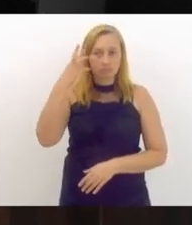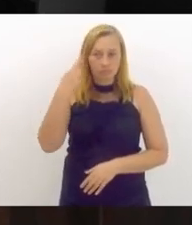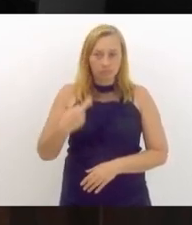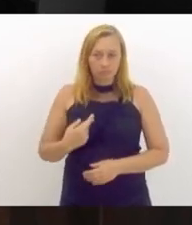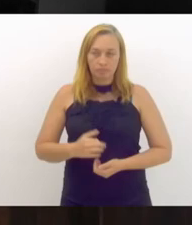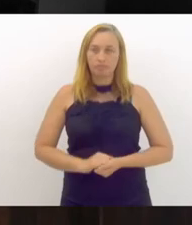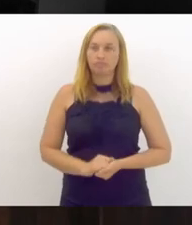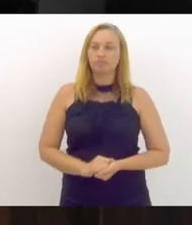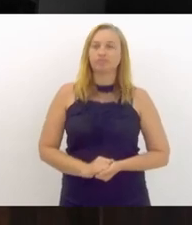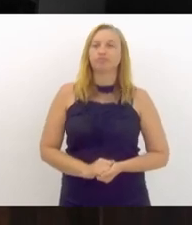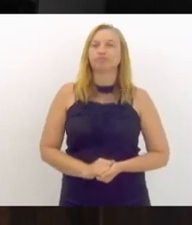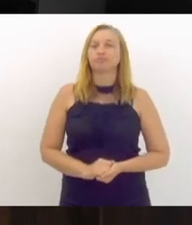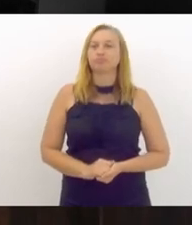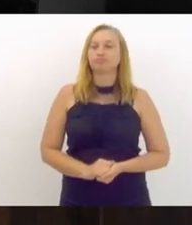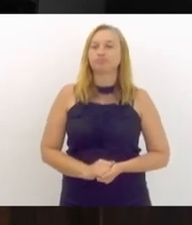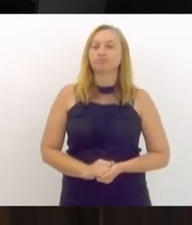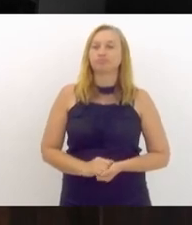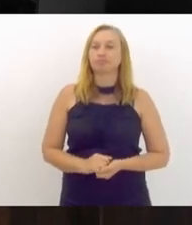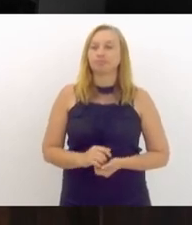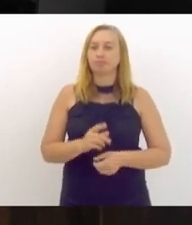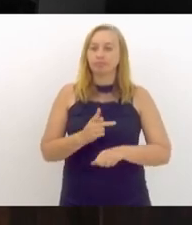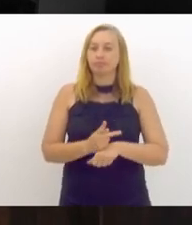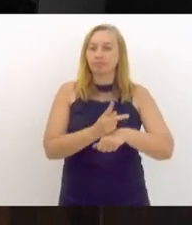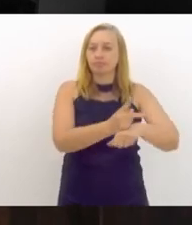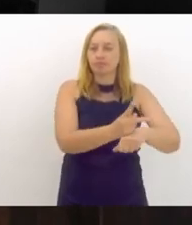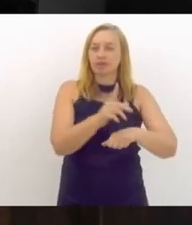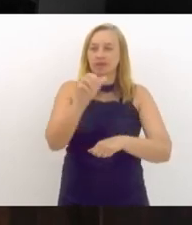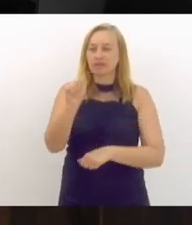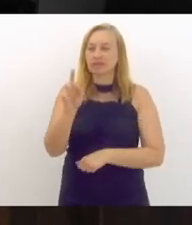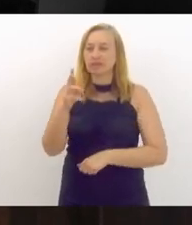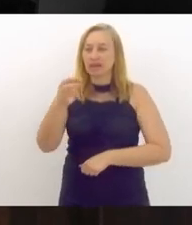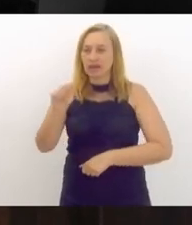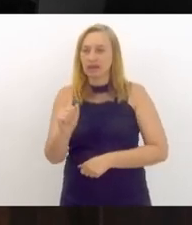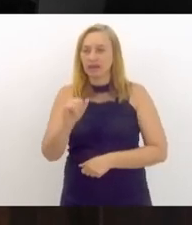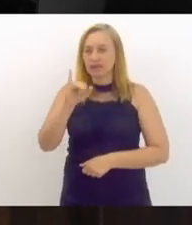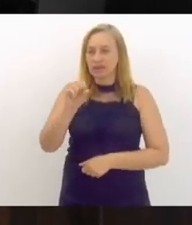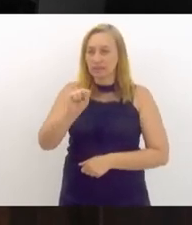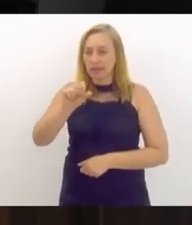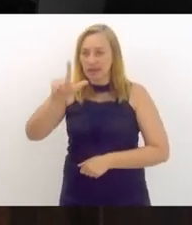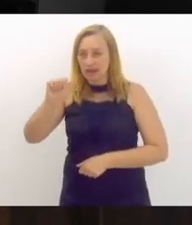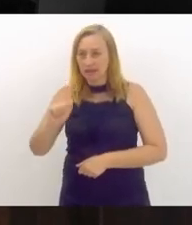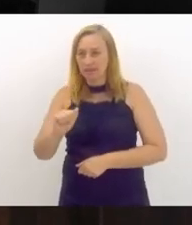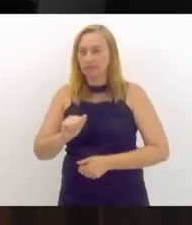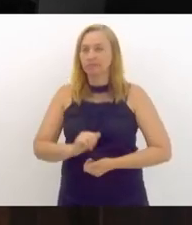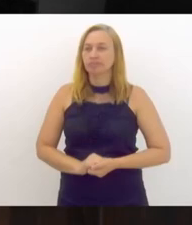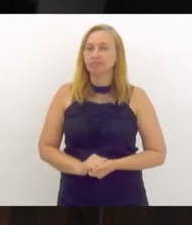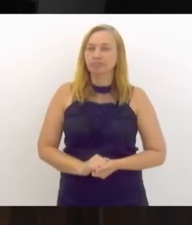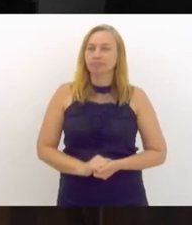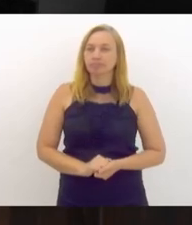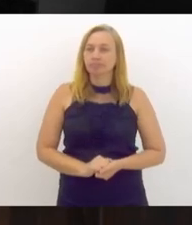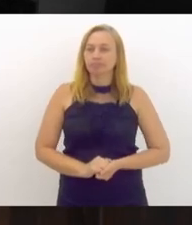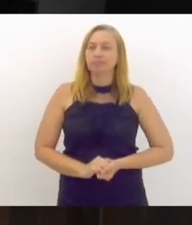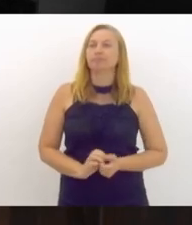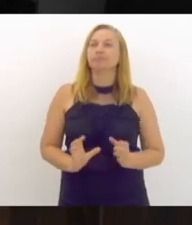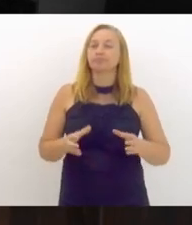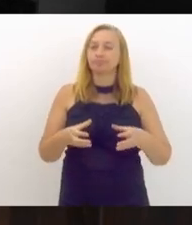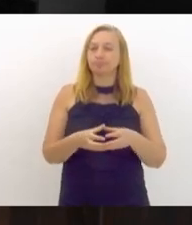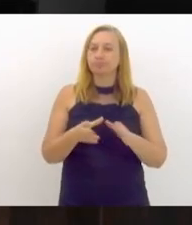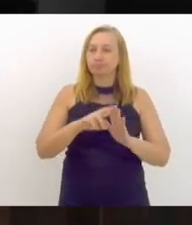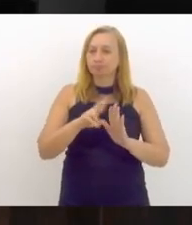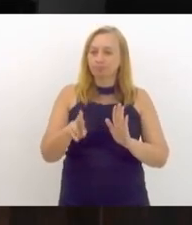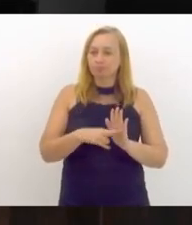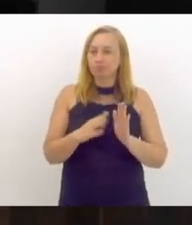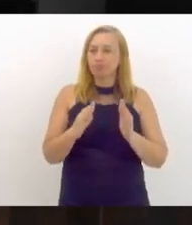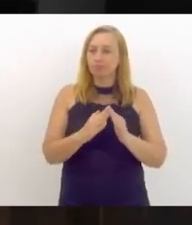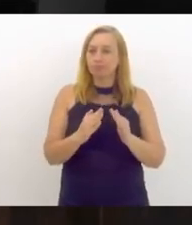Souza, que concede o prêmio Dandara a Isabela Vicente de Carvalho Camargo. Parecer da Comissão de Normas